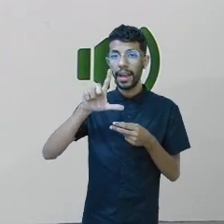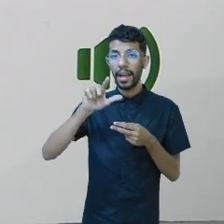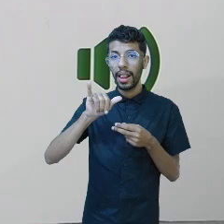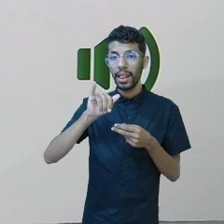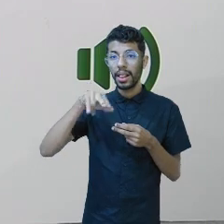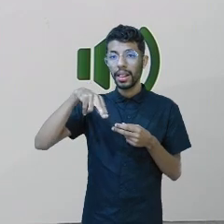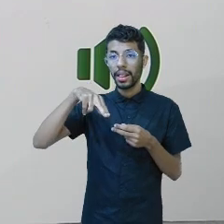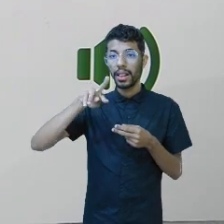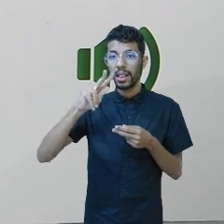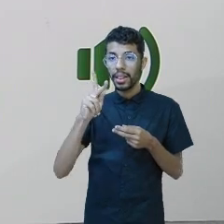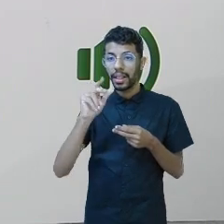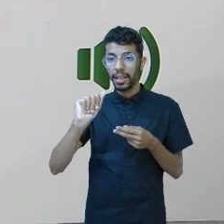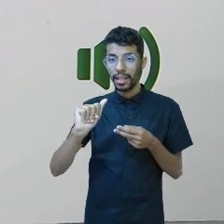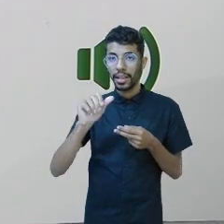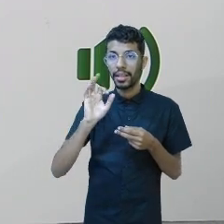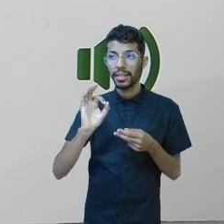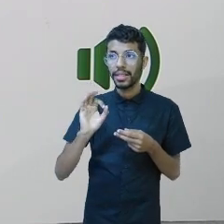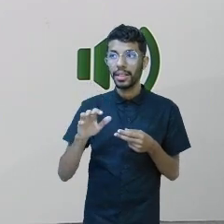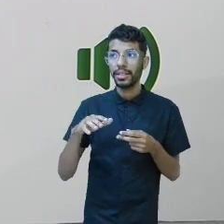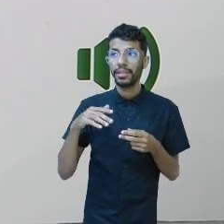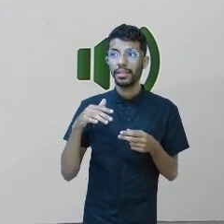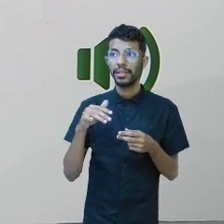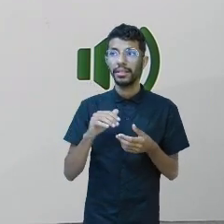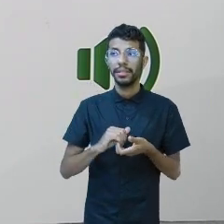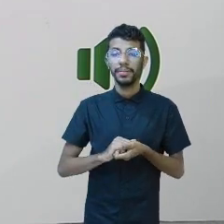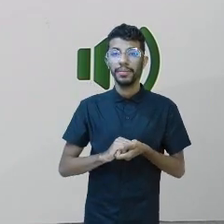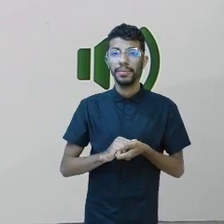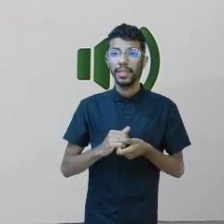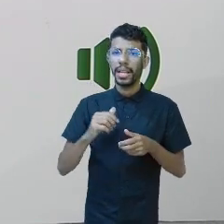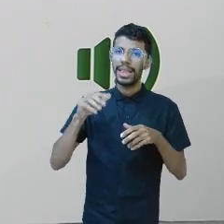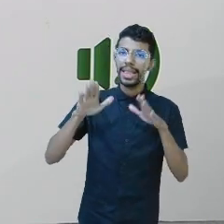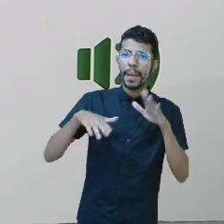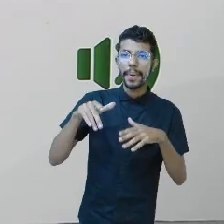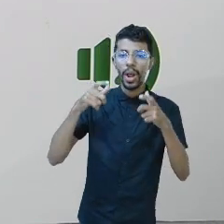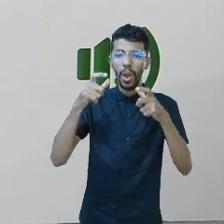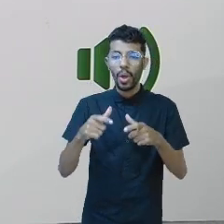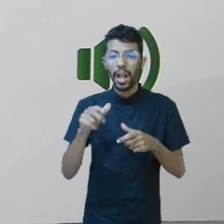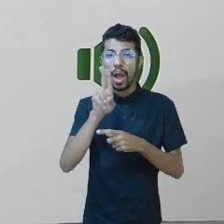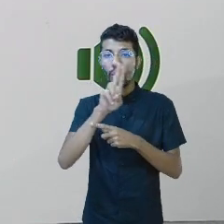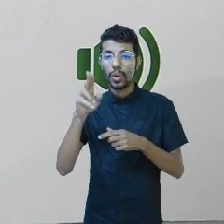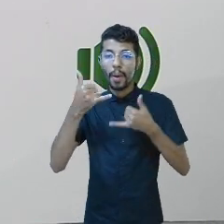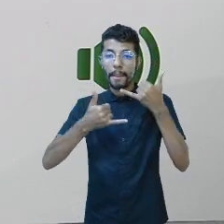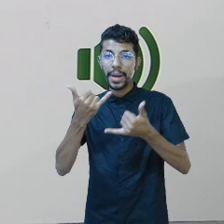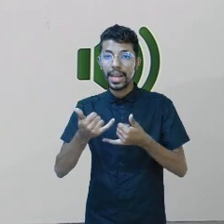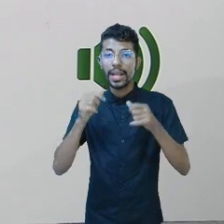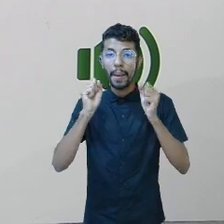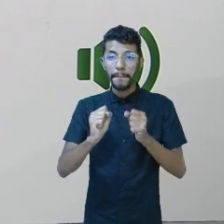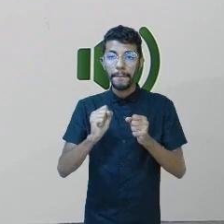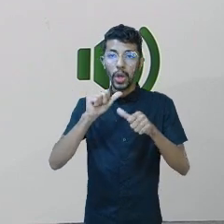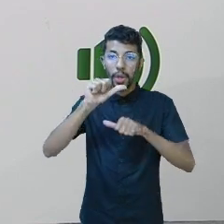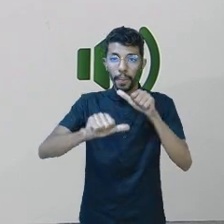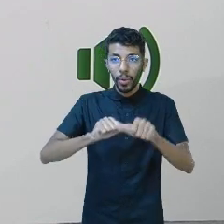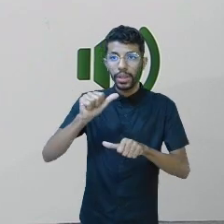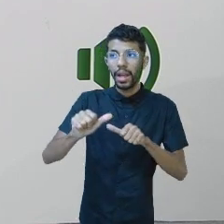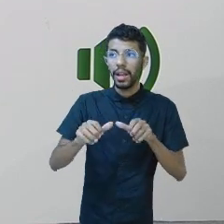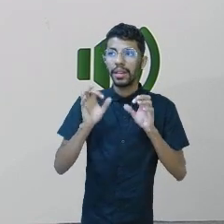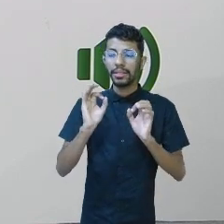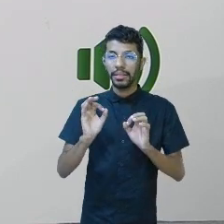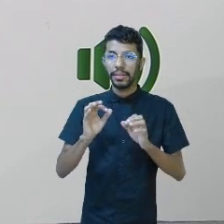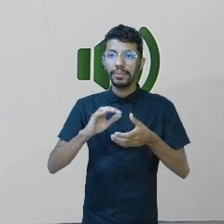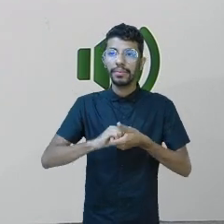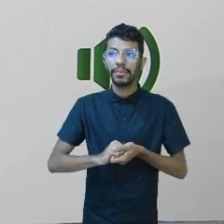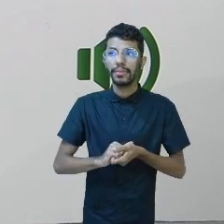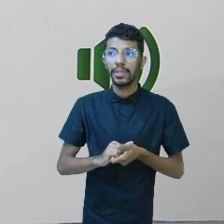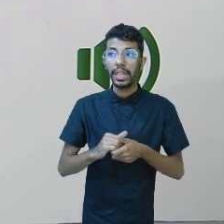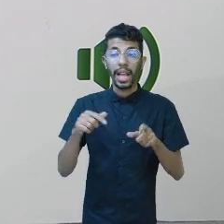nome varia. Aquelas brincadeiras, né, que você faz assim, de bater palma, com duas colegas. Quem já brincou